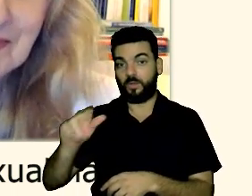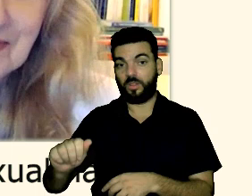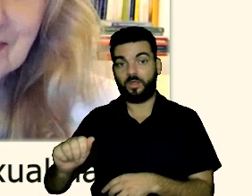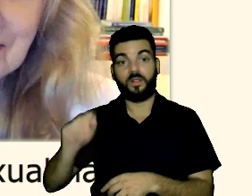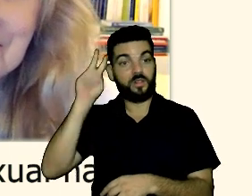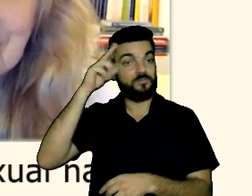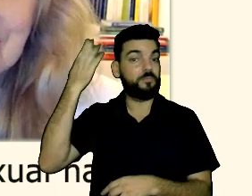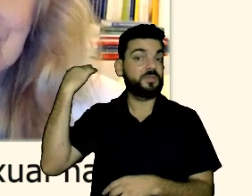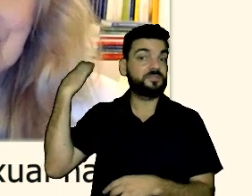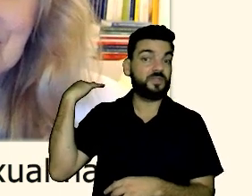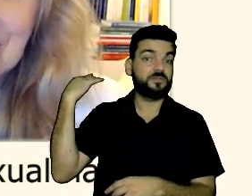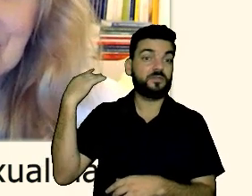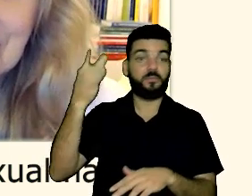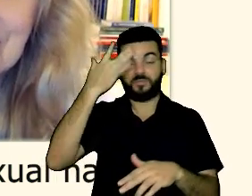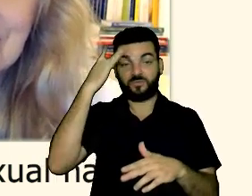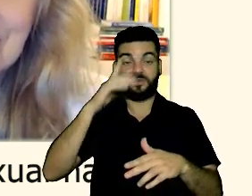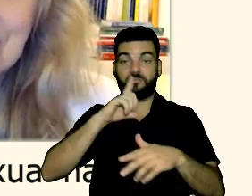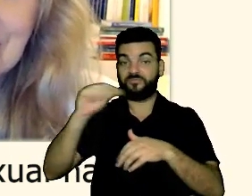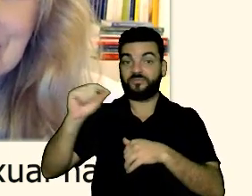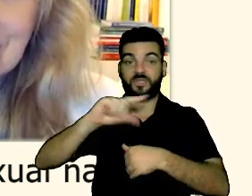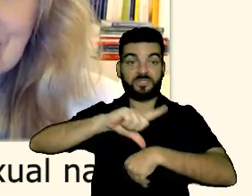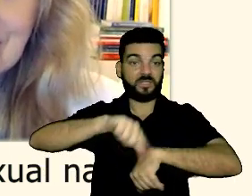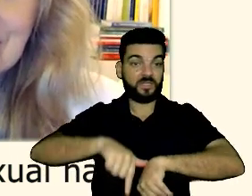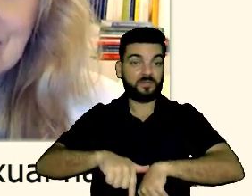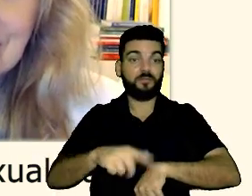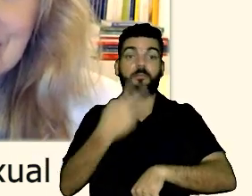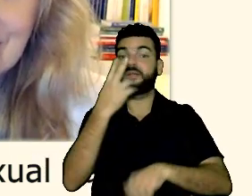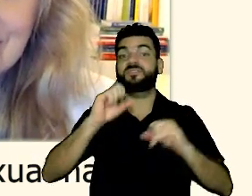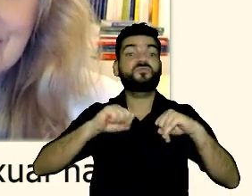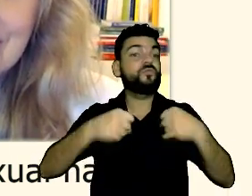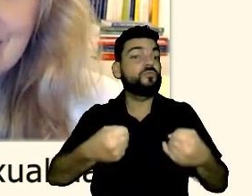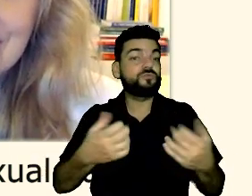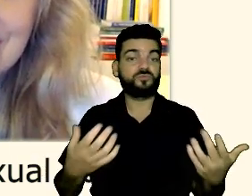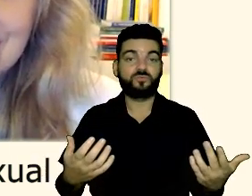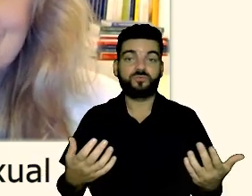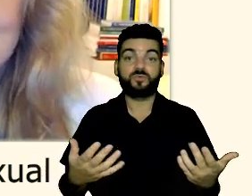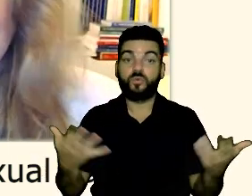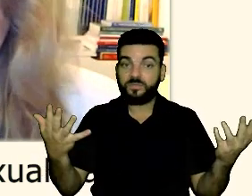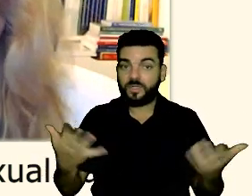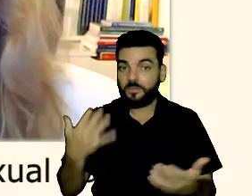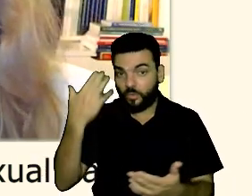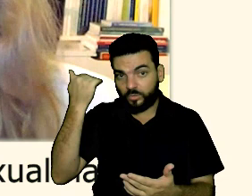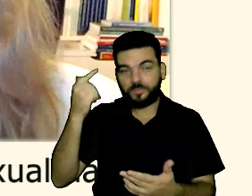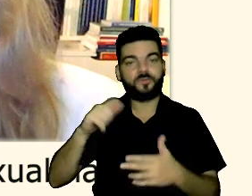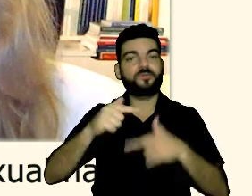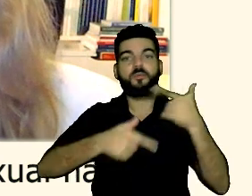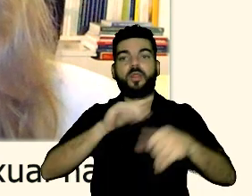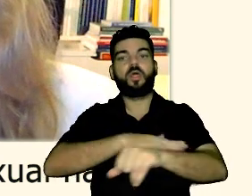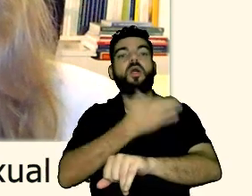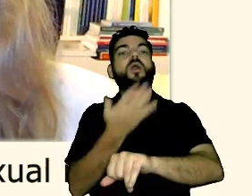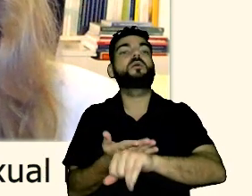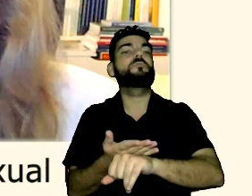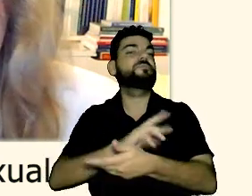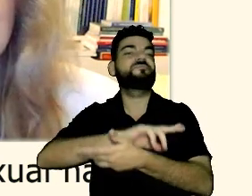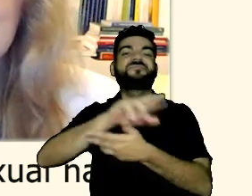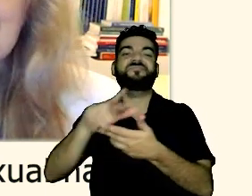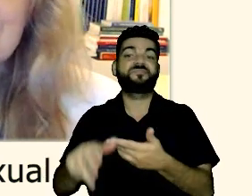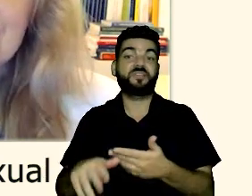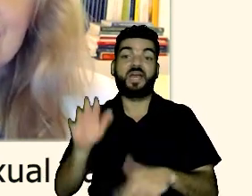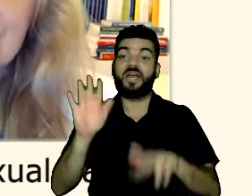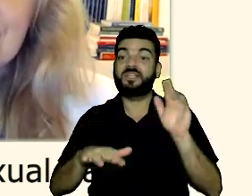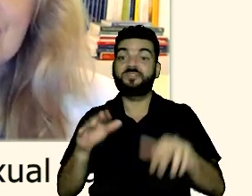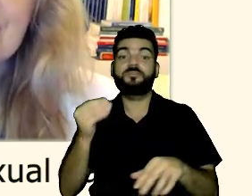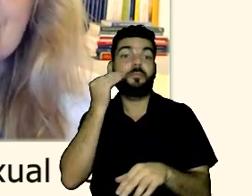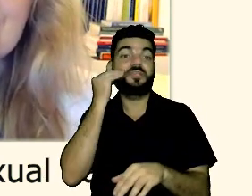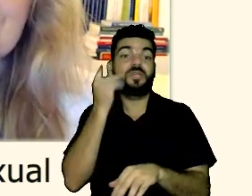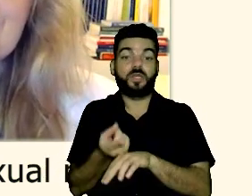esse assunto. E temos também aqui o comentário da Ana Paula Marquezine Dias de la Torre. Há tempos atrás, o funcionário que saía mais tarde